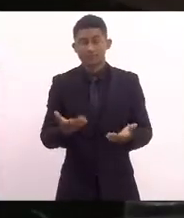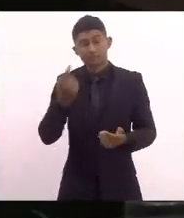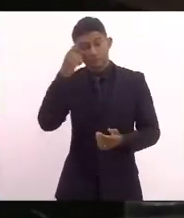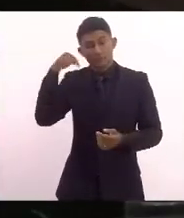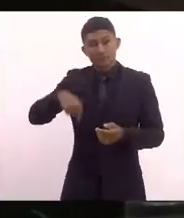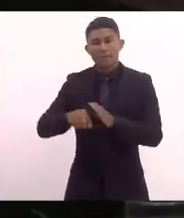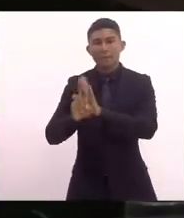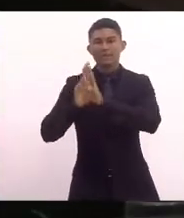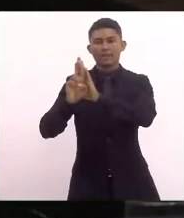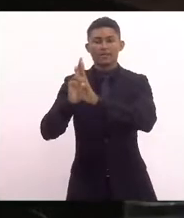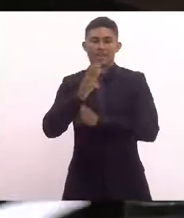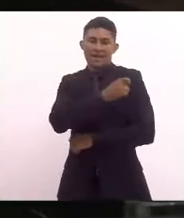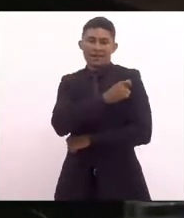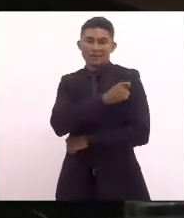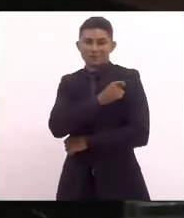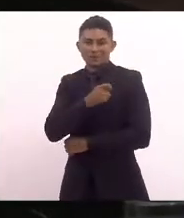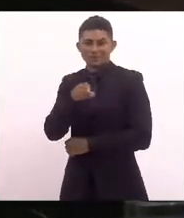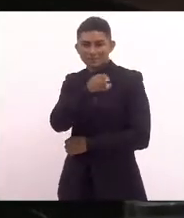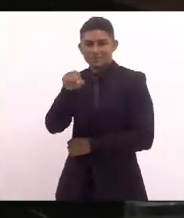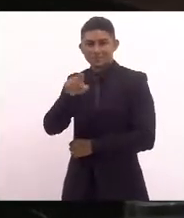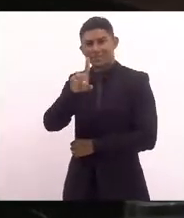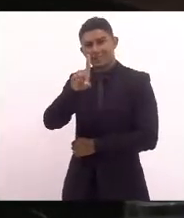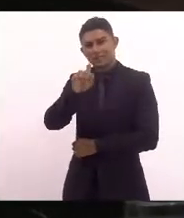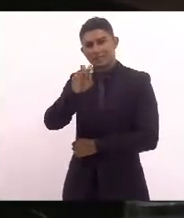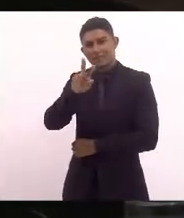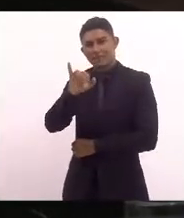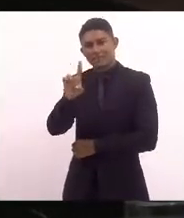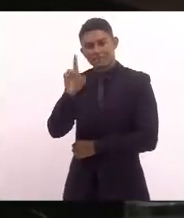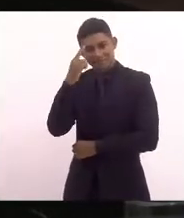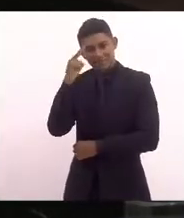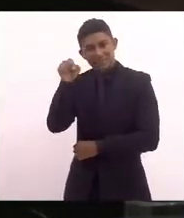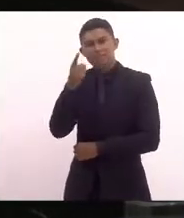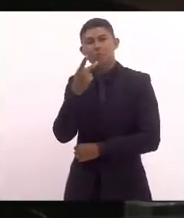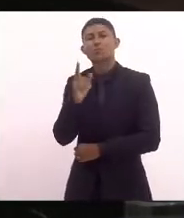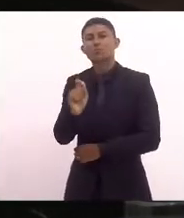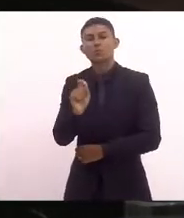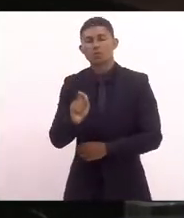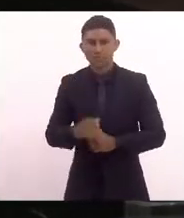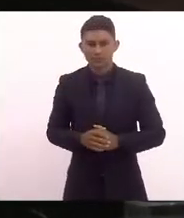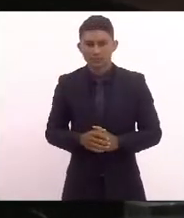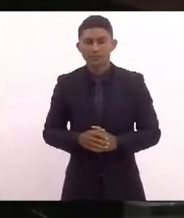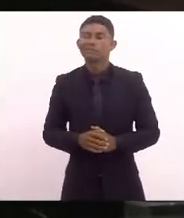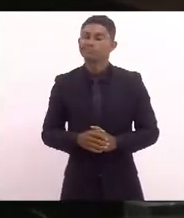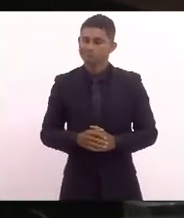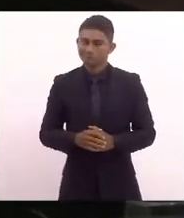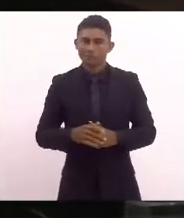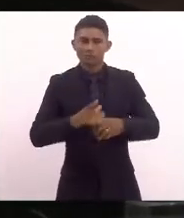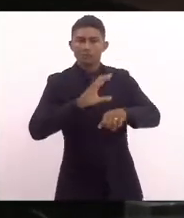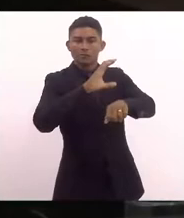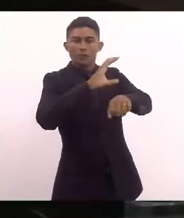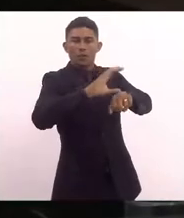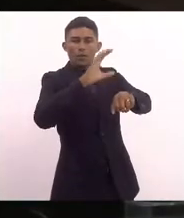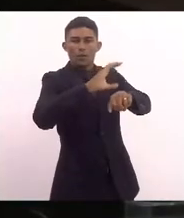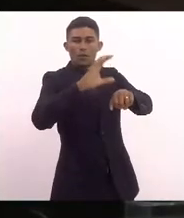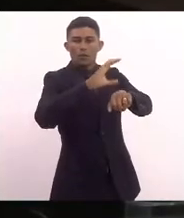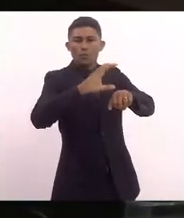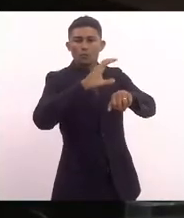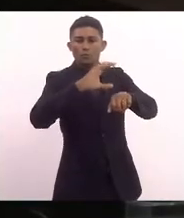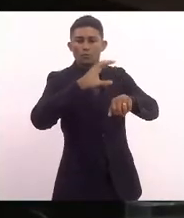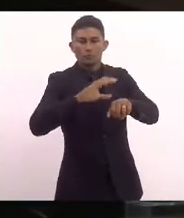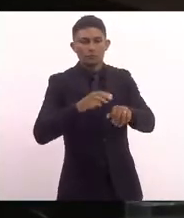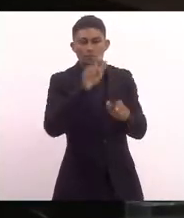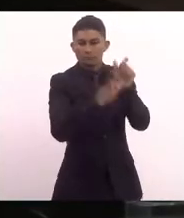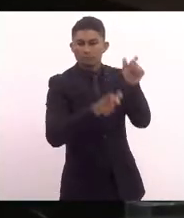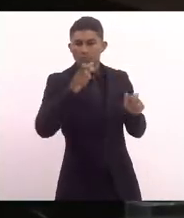estudante, David, ou Davi, sobre os cursos para os auxiliares e